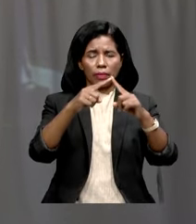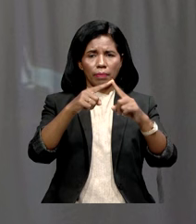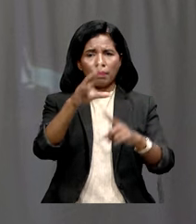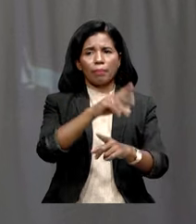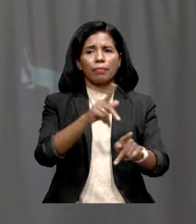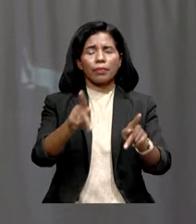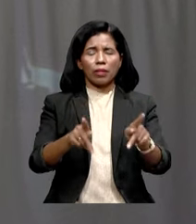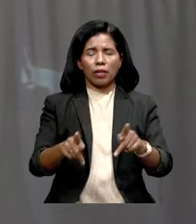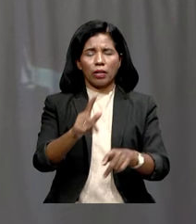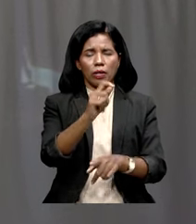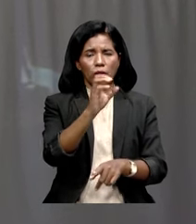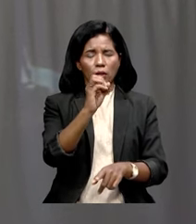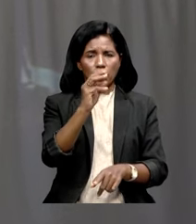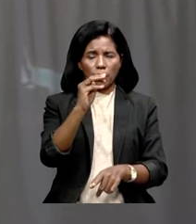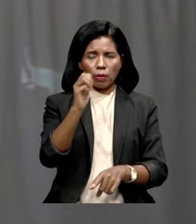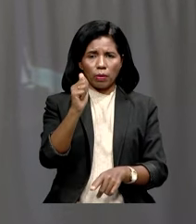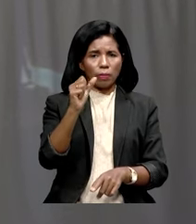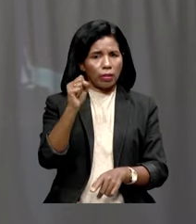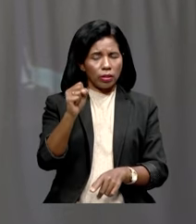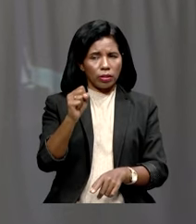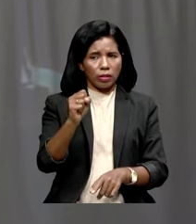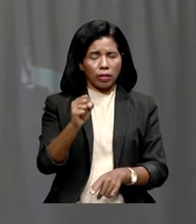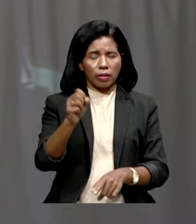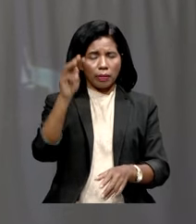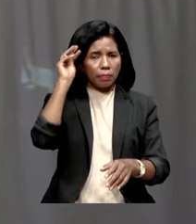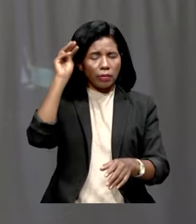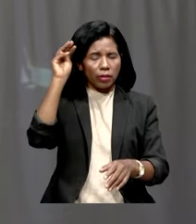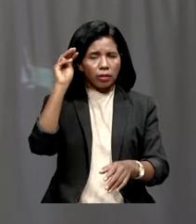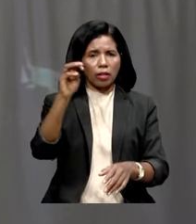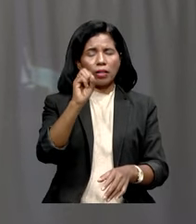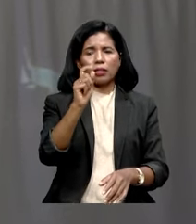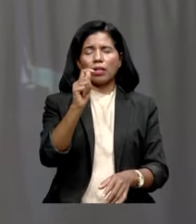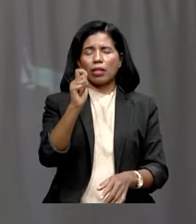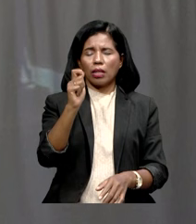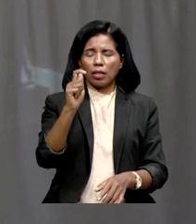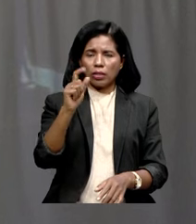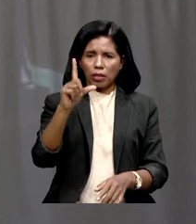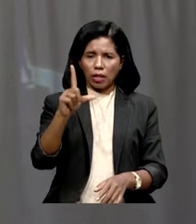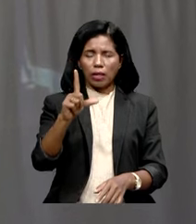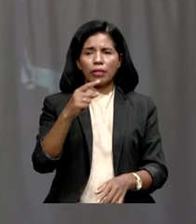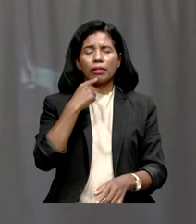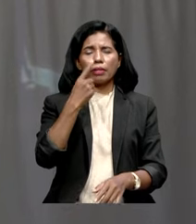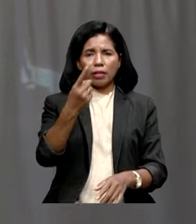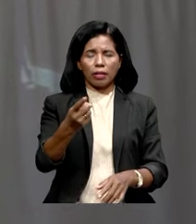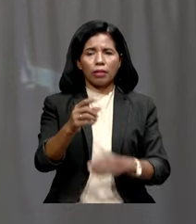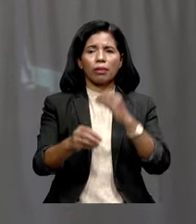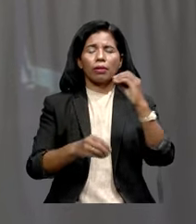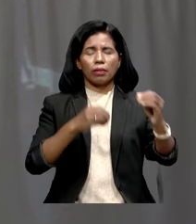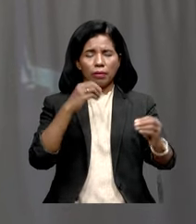Sr. Tomás Cabral, Excelência Ministro Estatal de Ancata, Sua